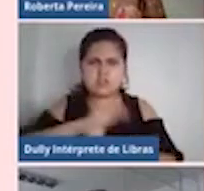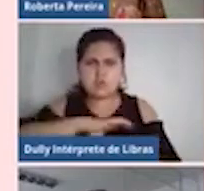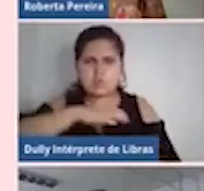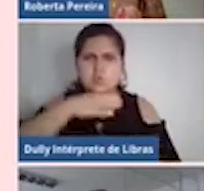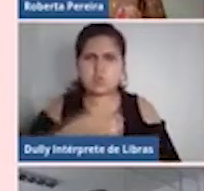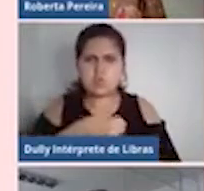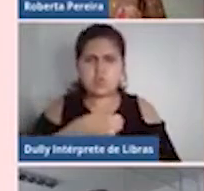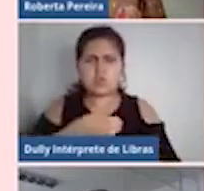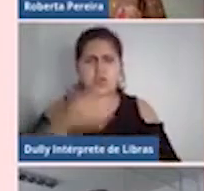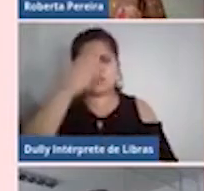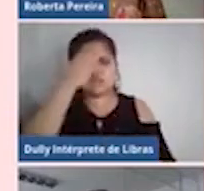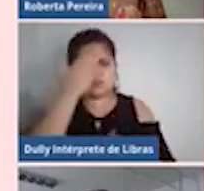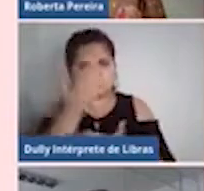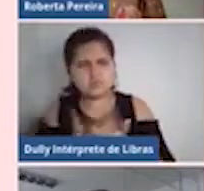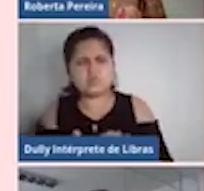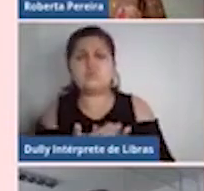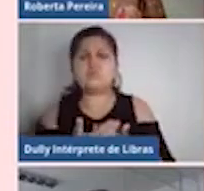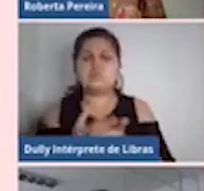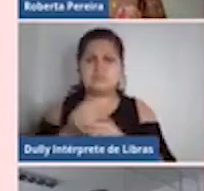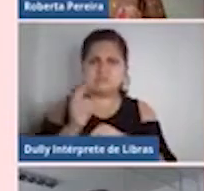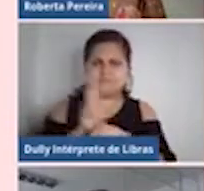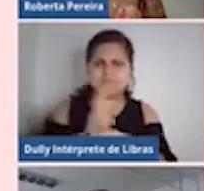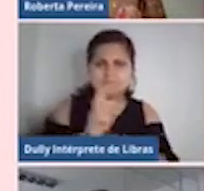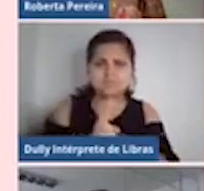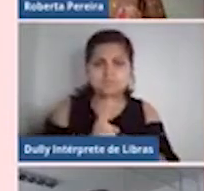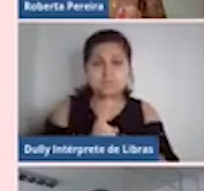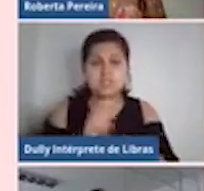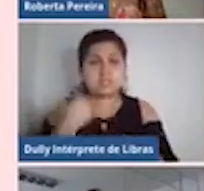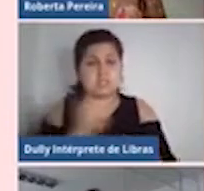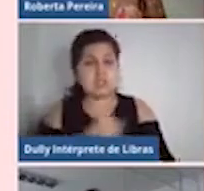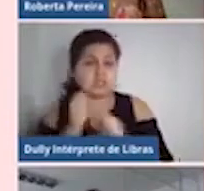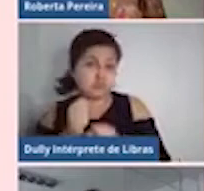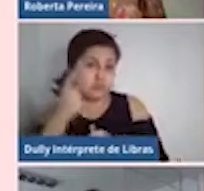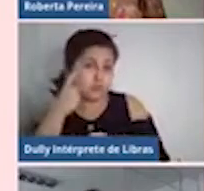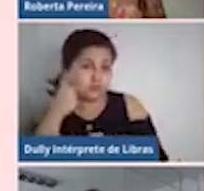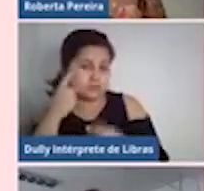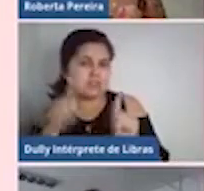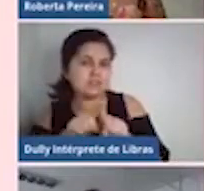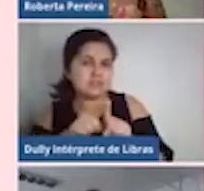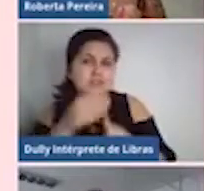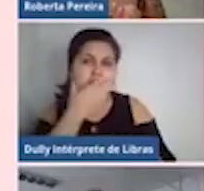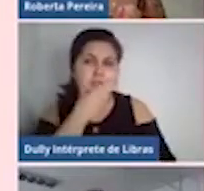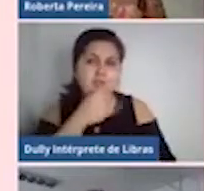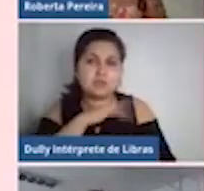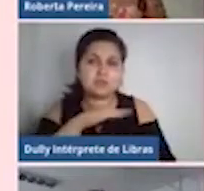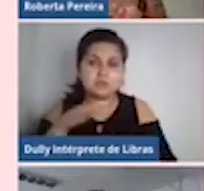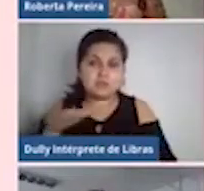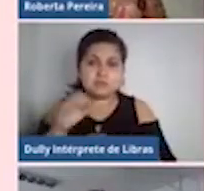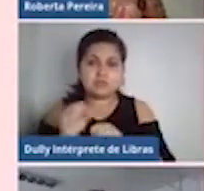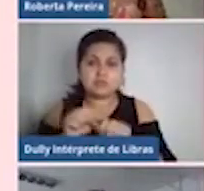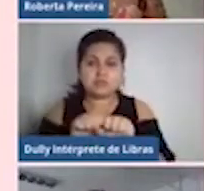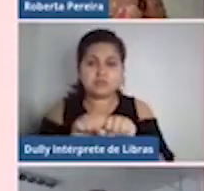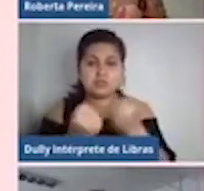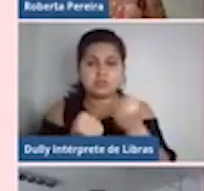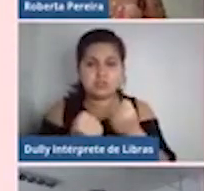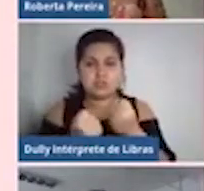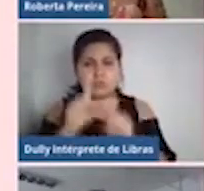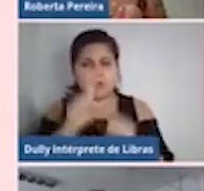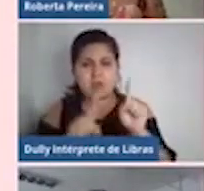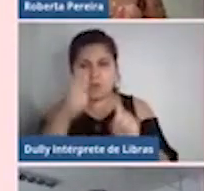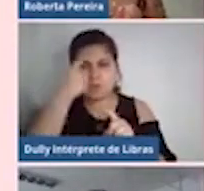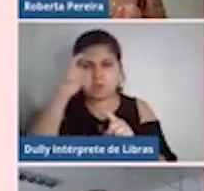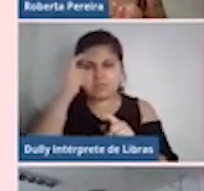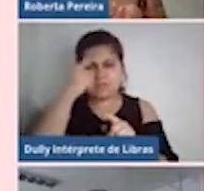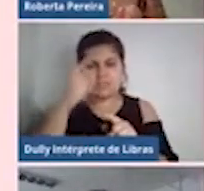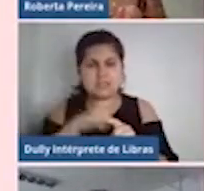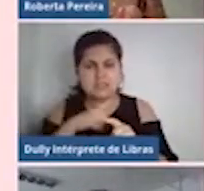com confiança, com autoestima. A gente possa pensar também nos meninos, né, que a gente possa romper alguns estereótipos que a gente